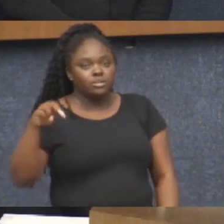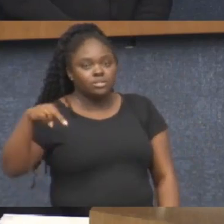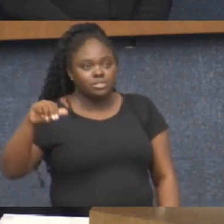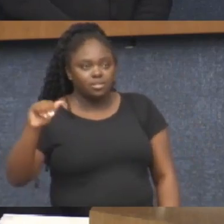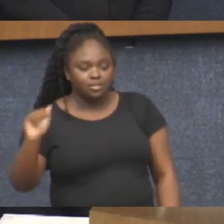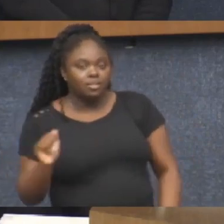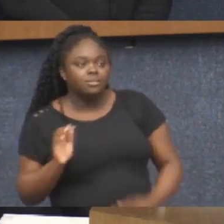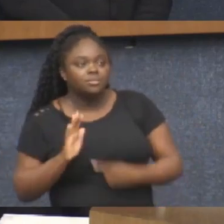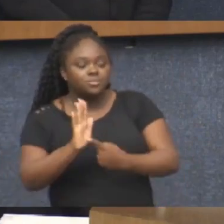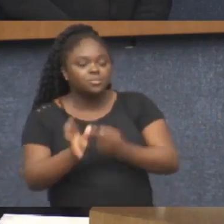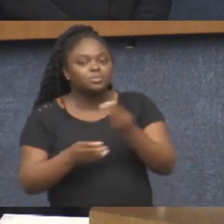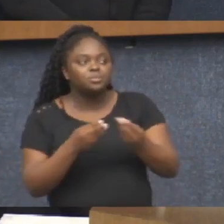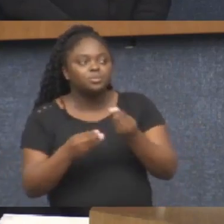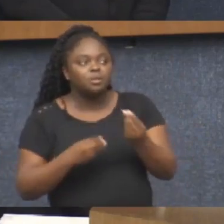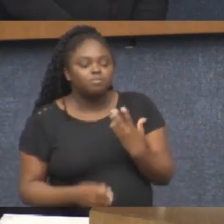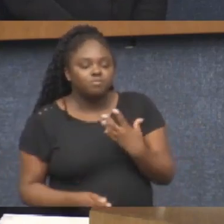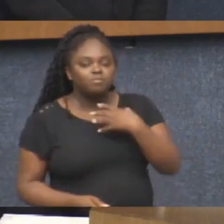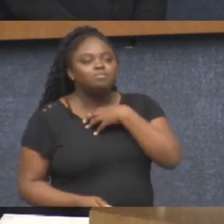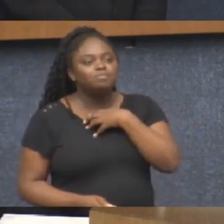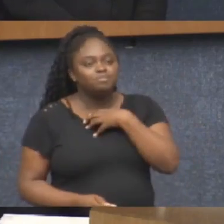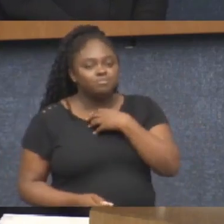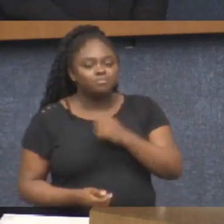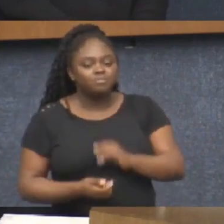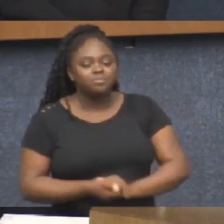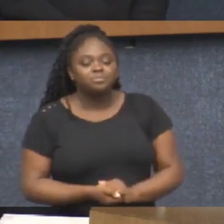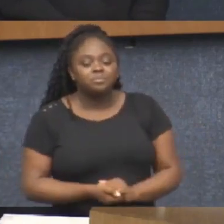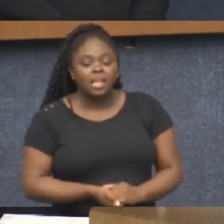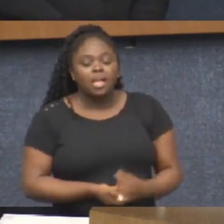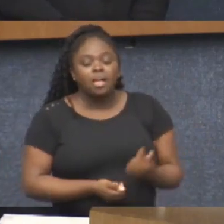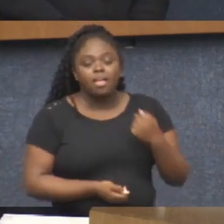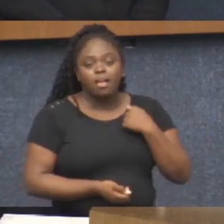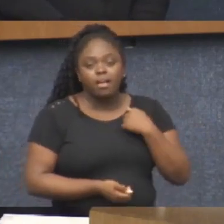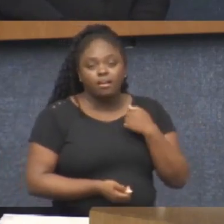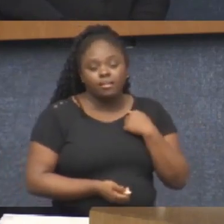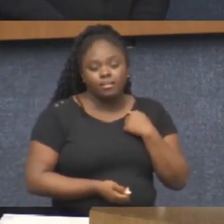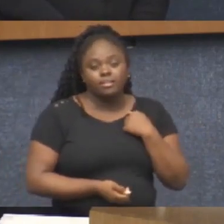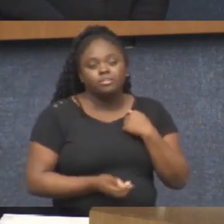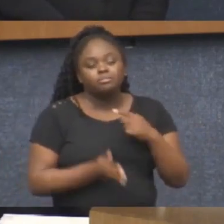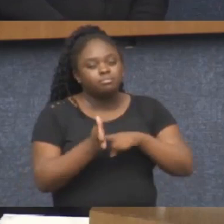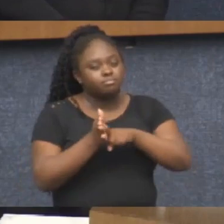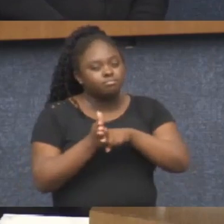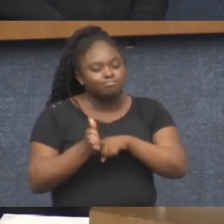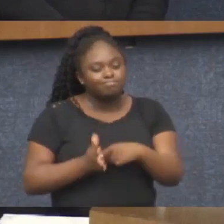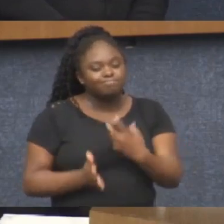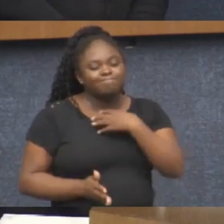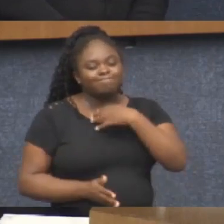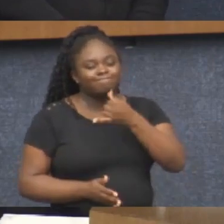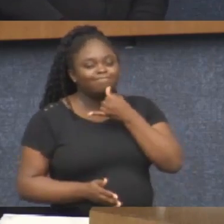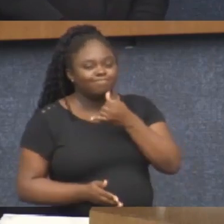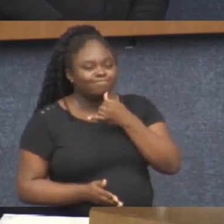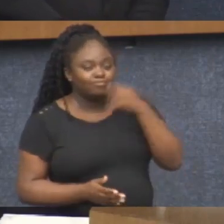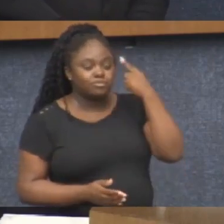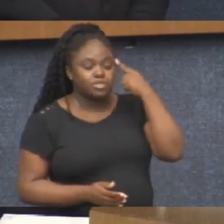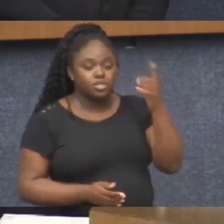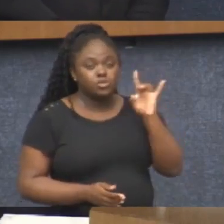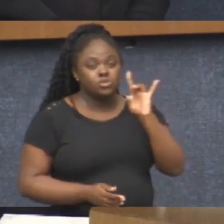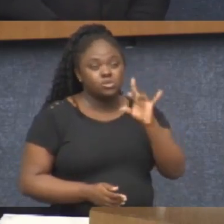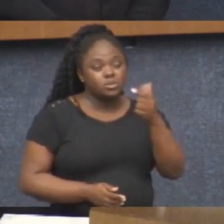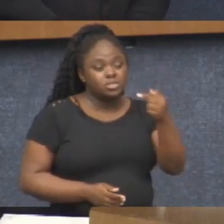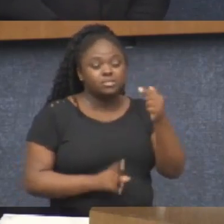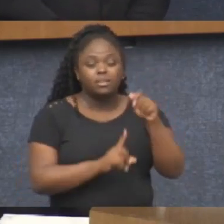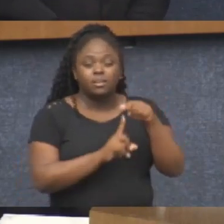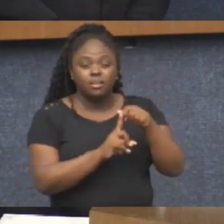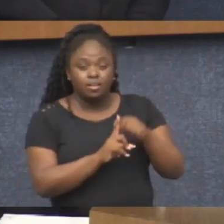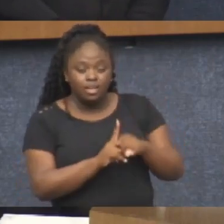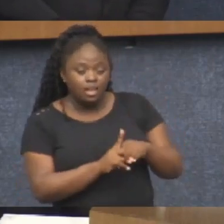qual foi o nosso impacto aí, né? E aí, um dado que me deixa triste, né, pensar que são só 7 meses,